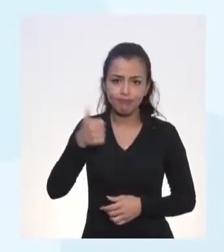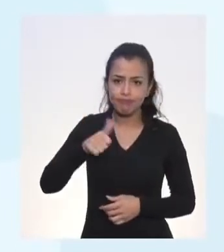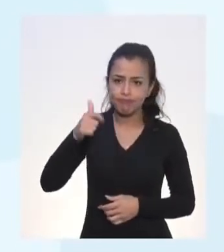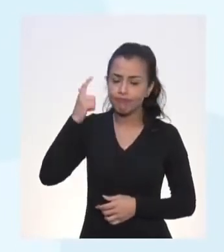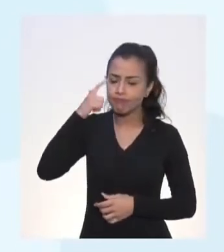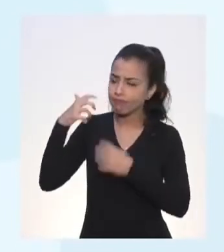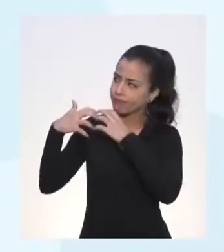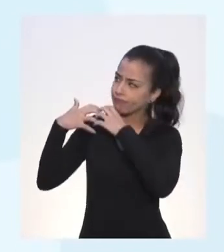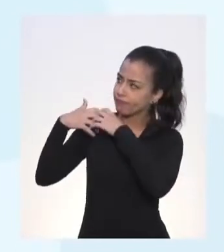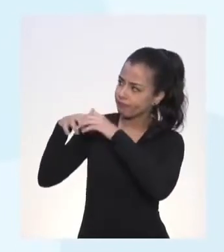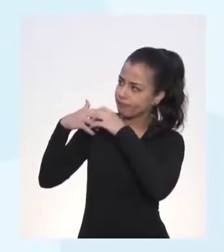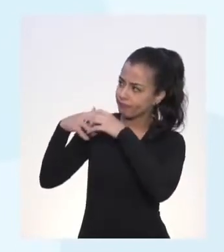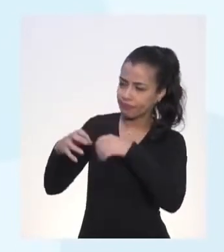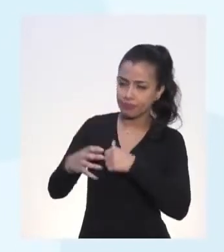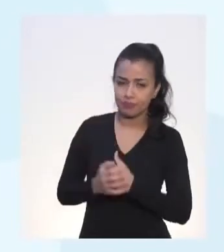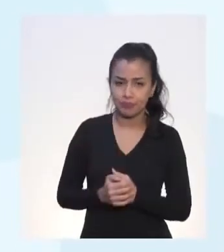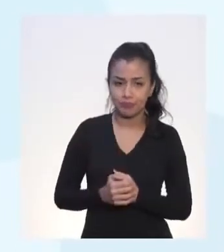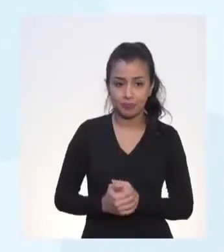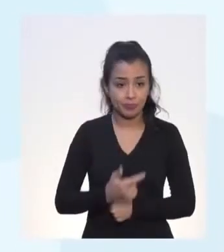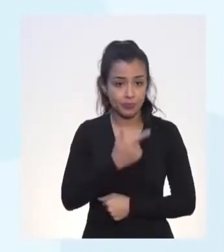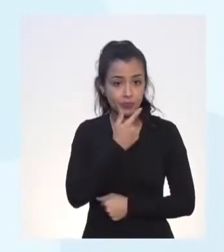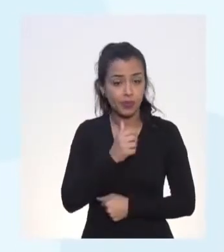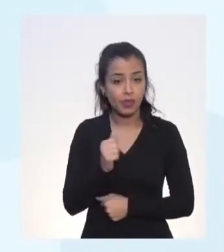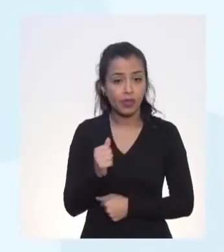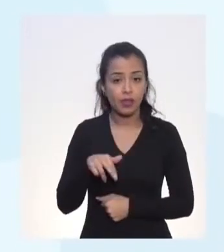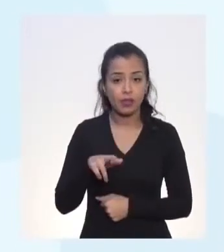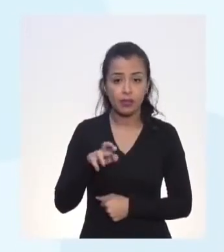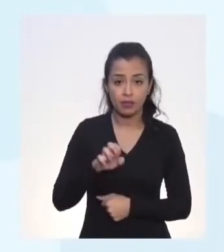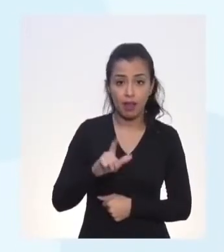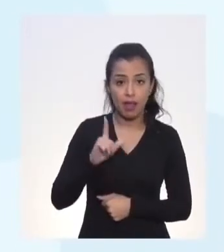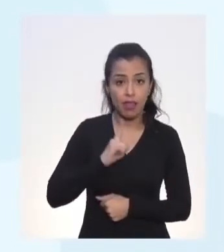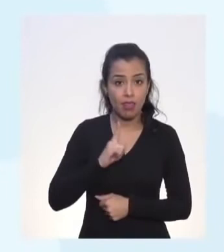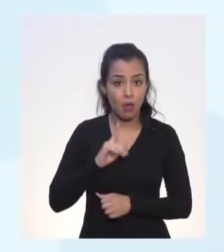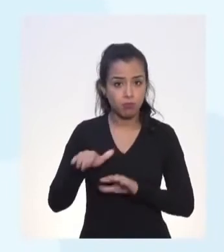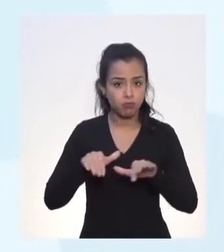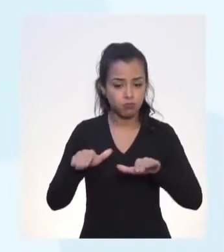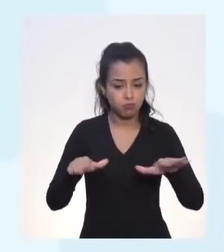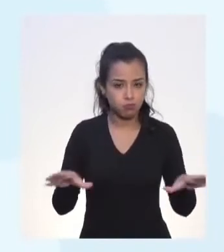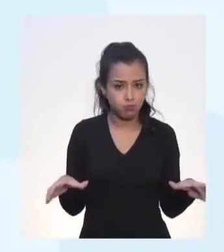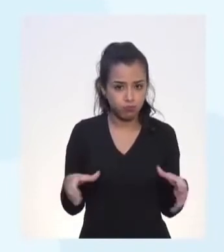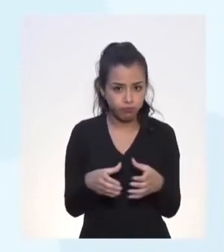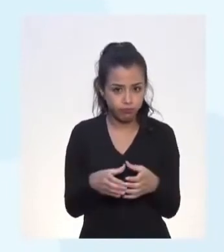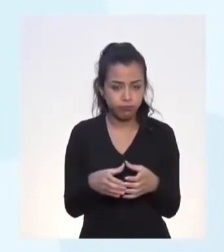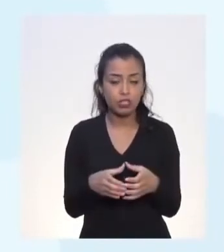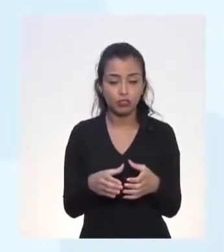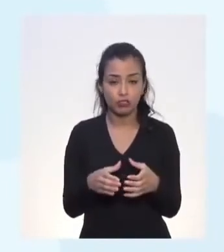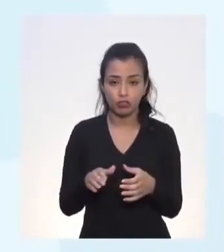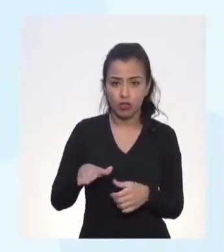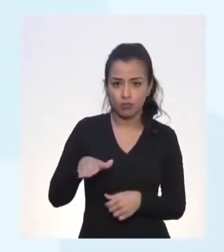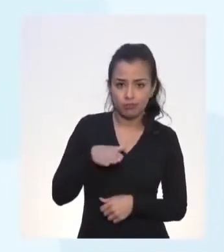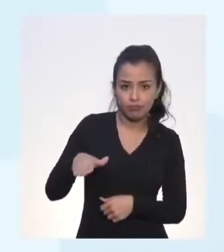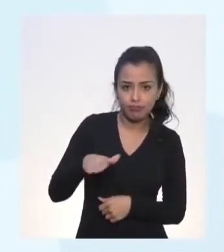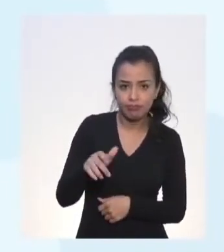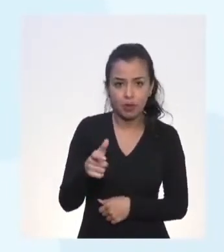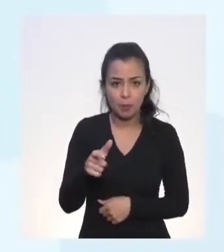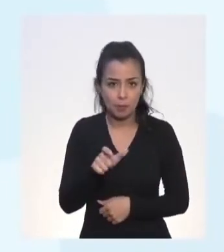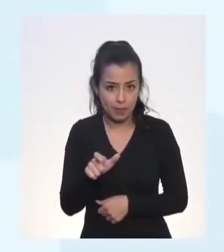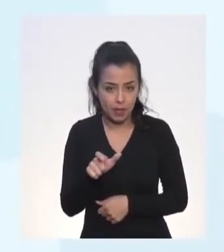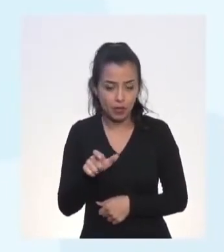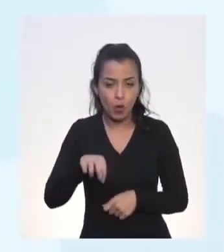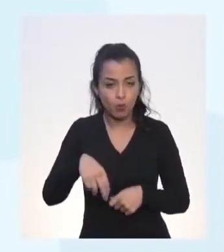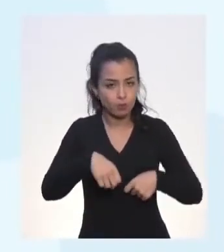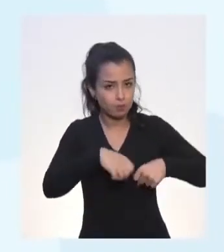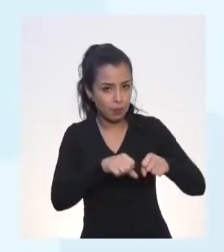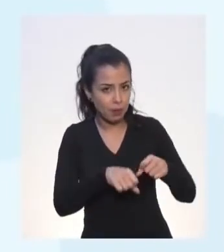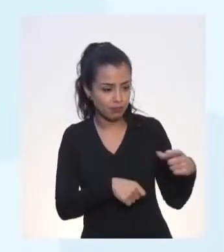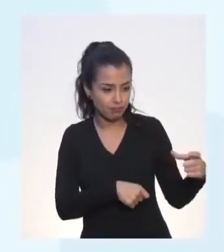seguir. O André, ele tem uma coleção de miniaturas de carros e motos, como aparece aí no desenho.